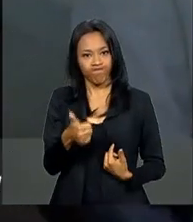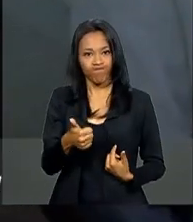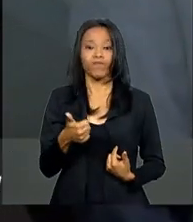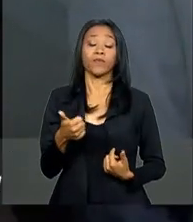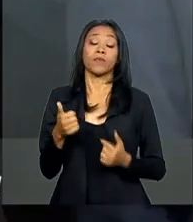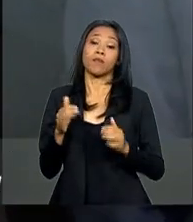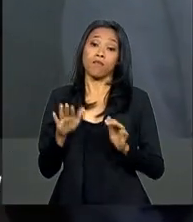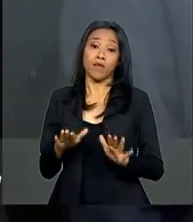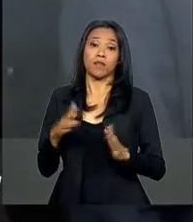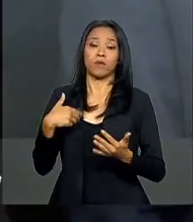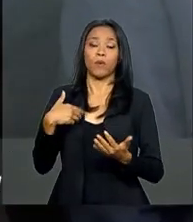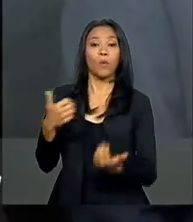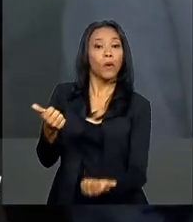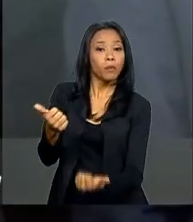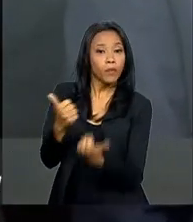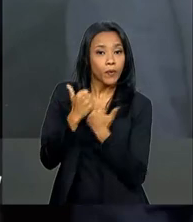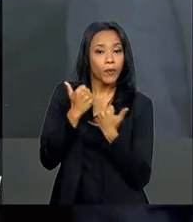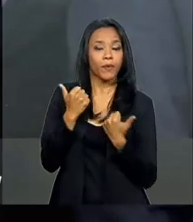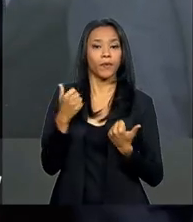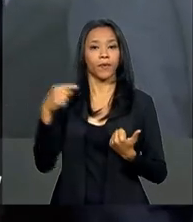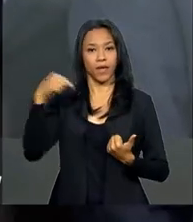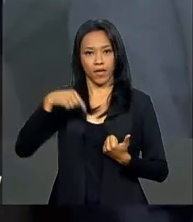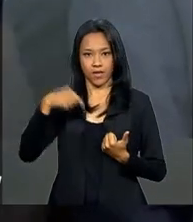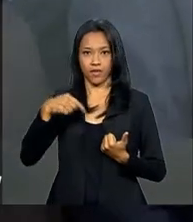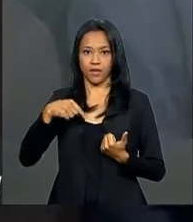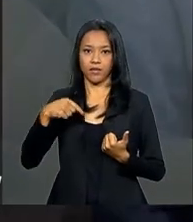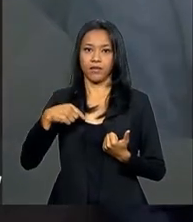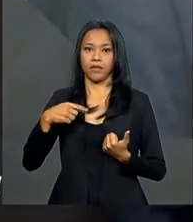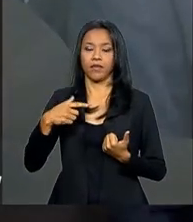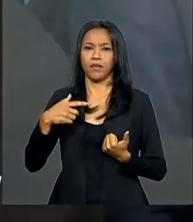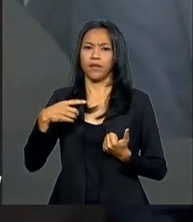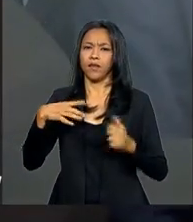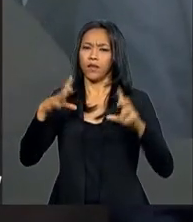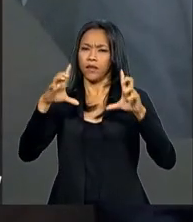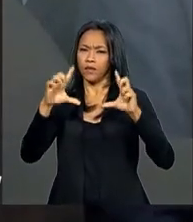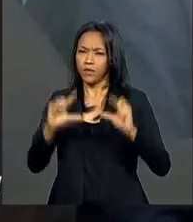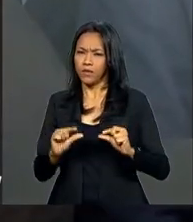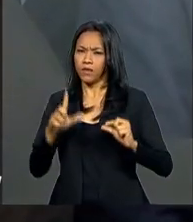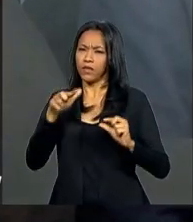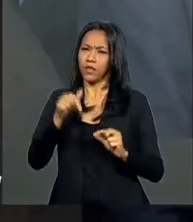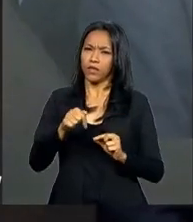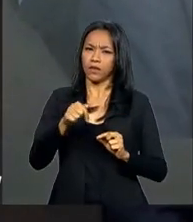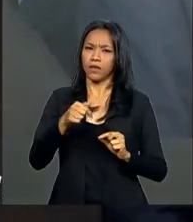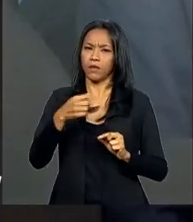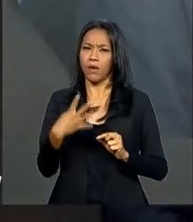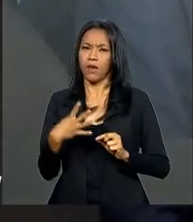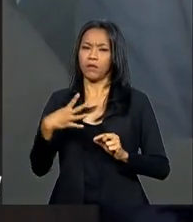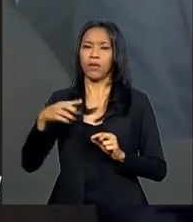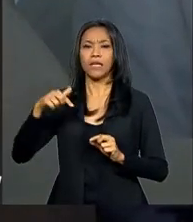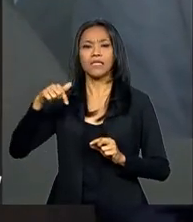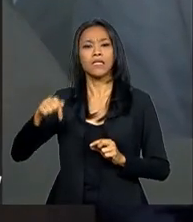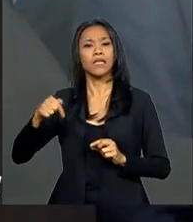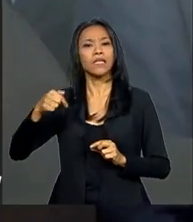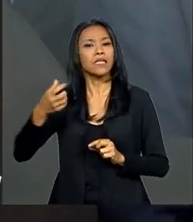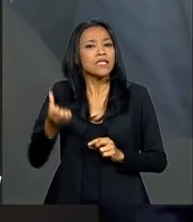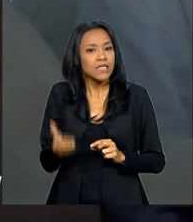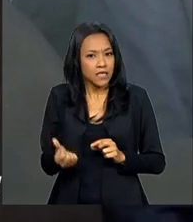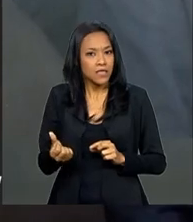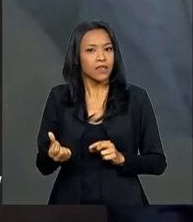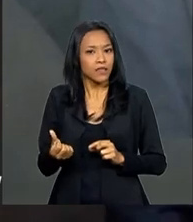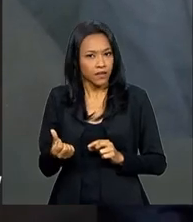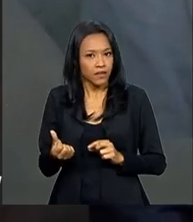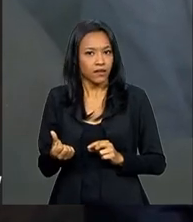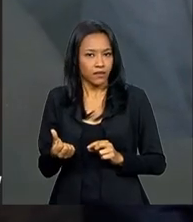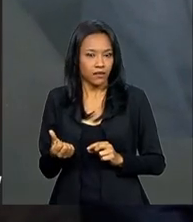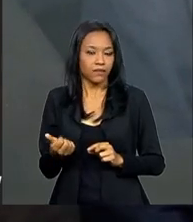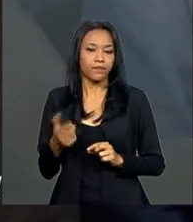o apoio à intervenção federal caiu de 74 para 66. Eu mesmo me indago,